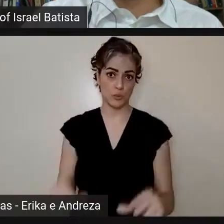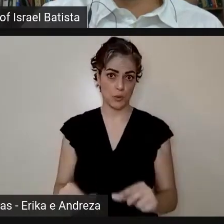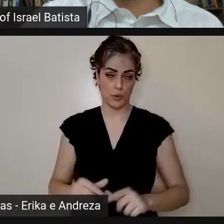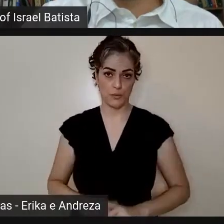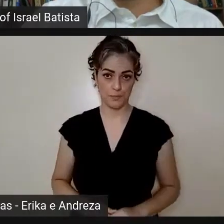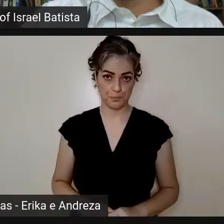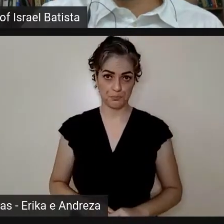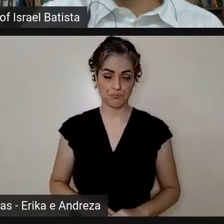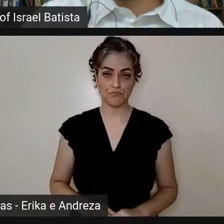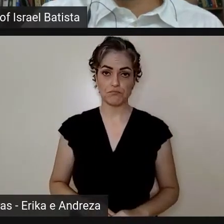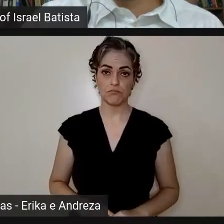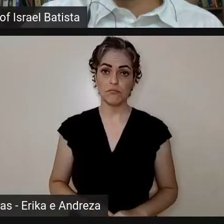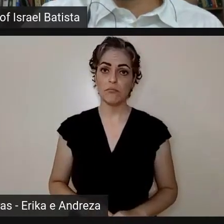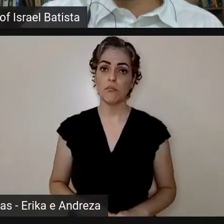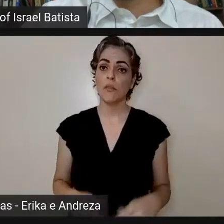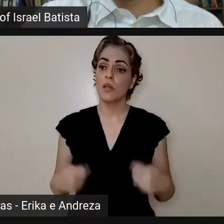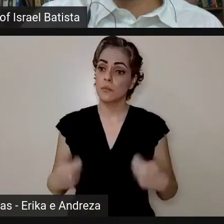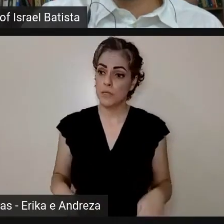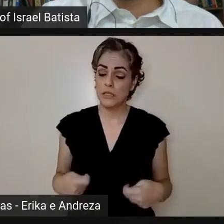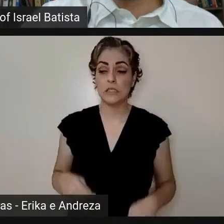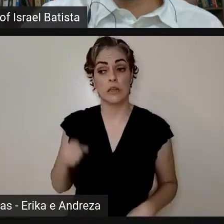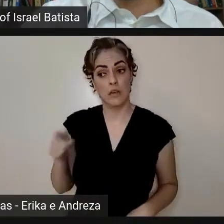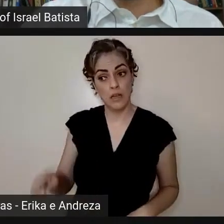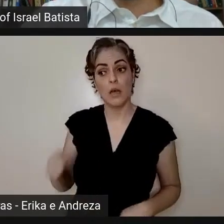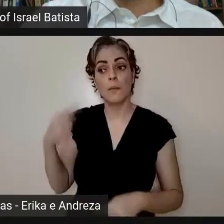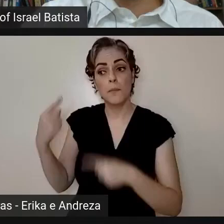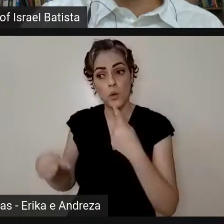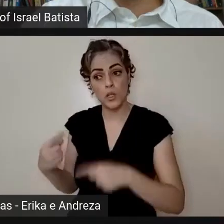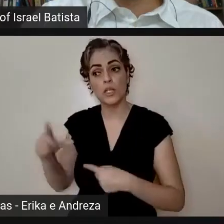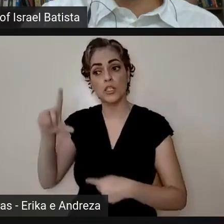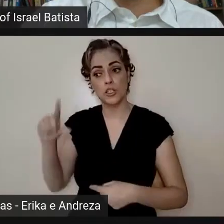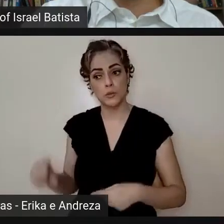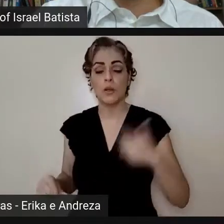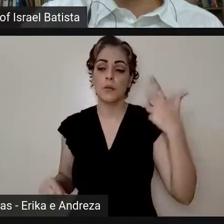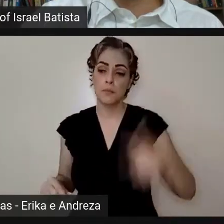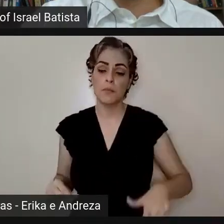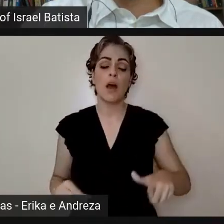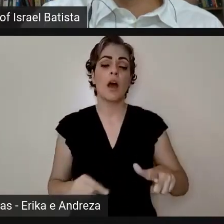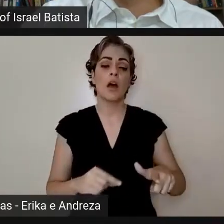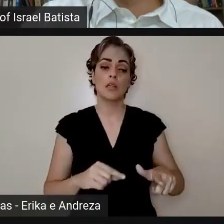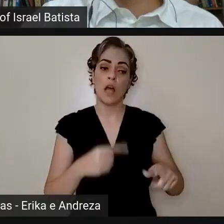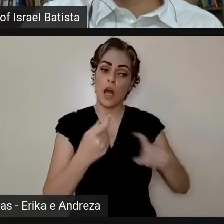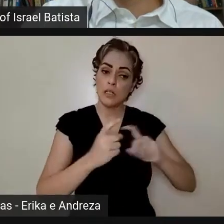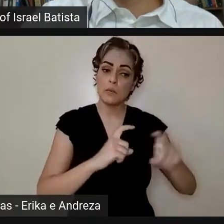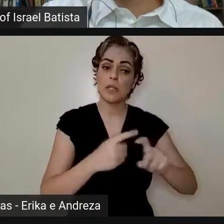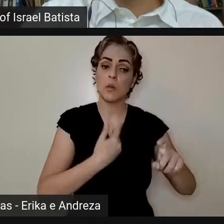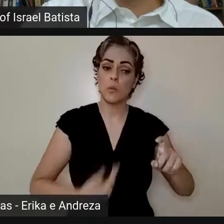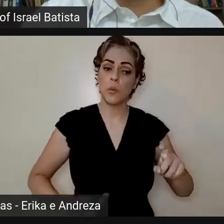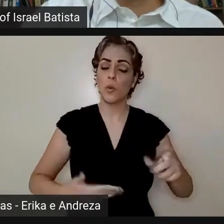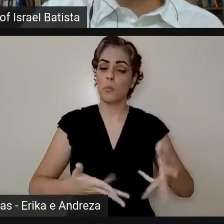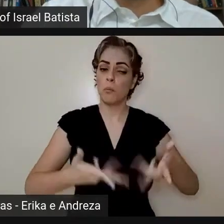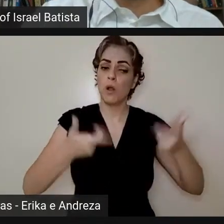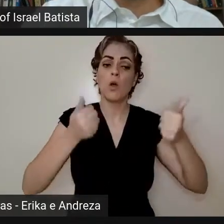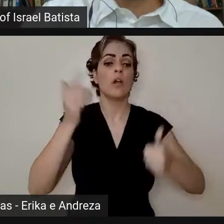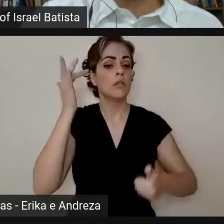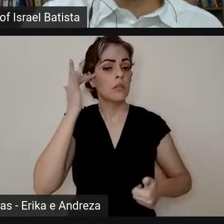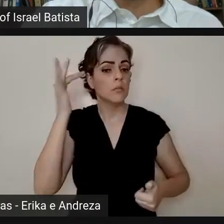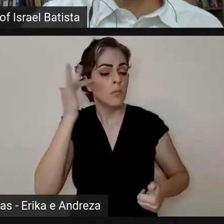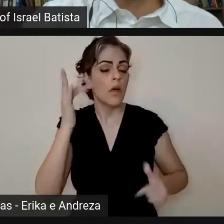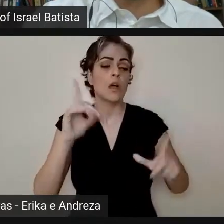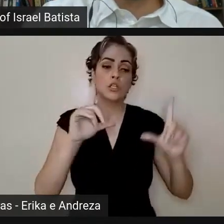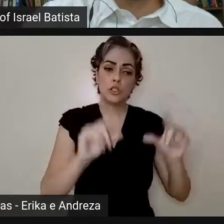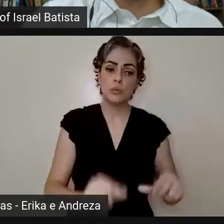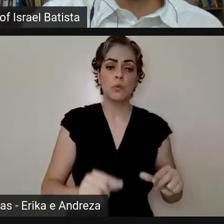não diminui a necessidade da gente modernizar a administração pública brasileira, e é isso que a PEC 32 busca fazer, de